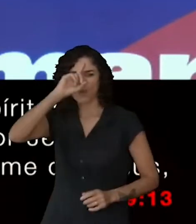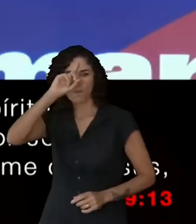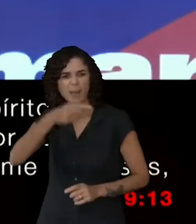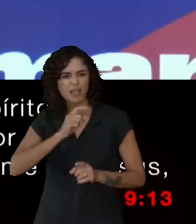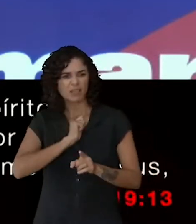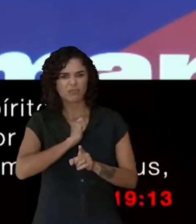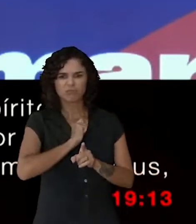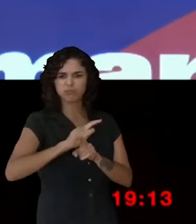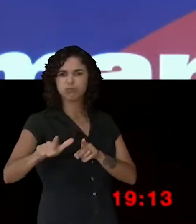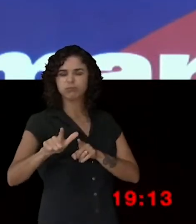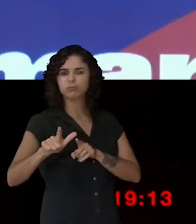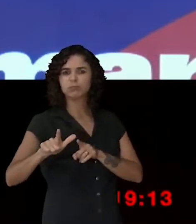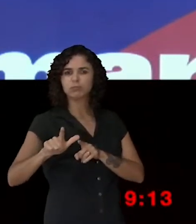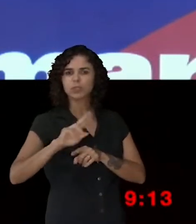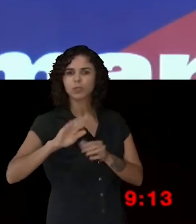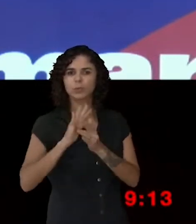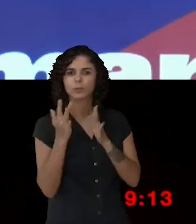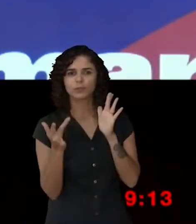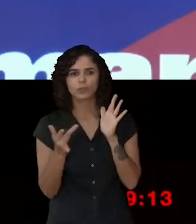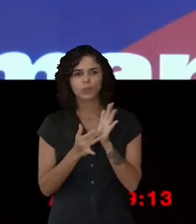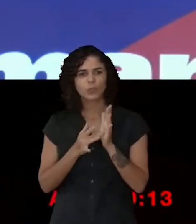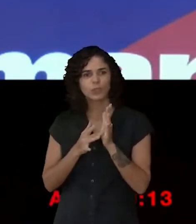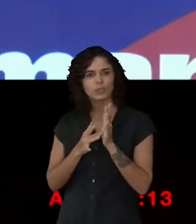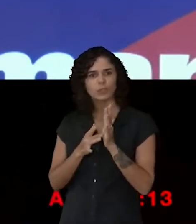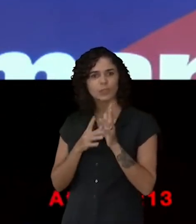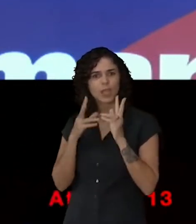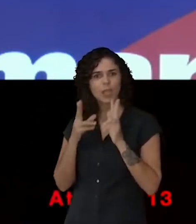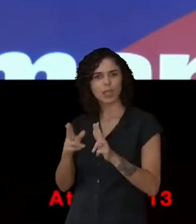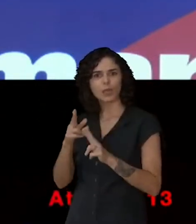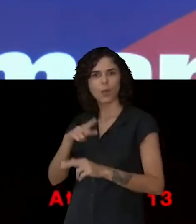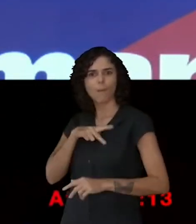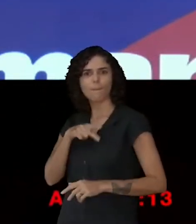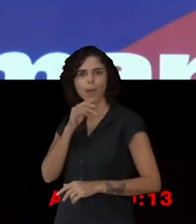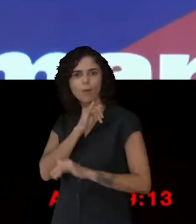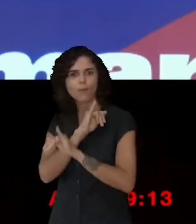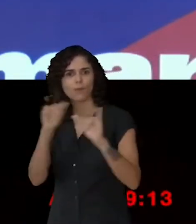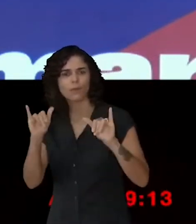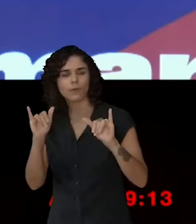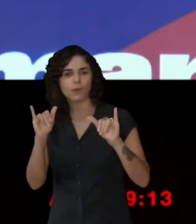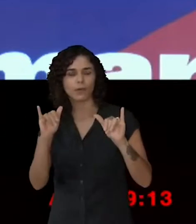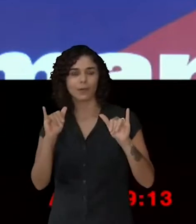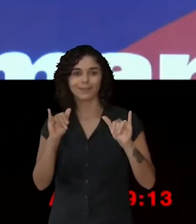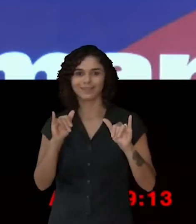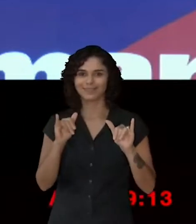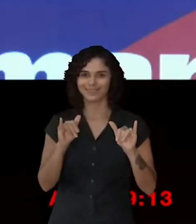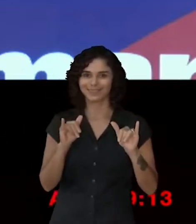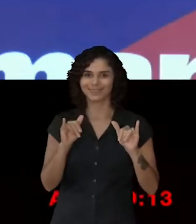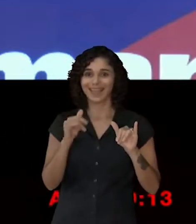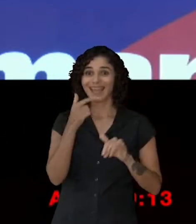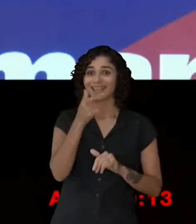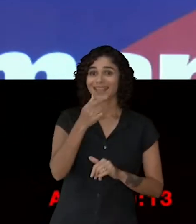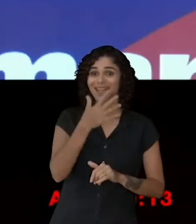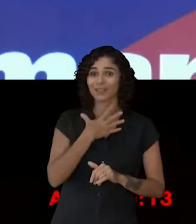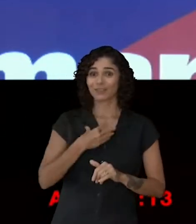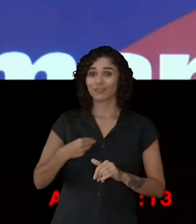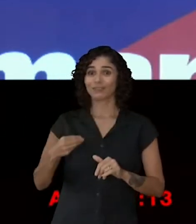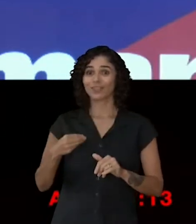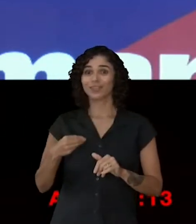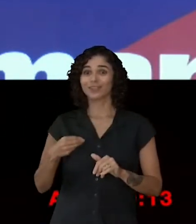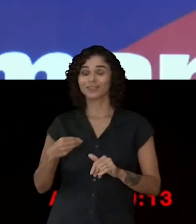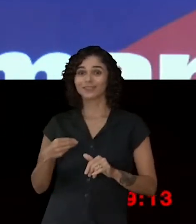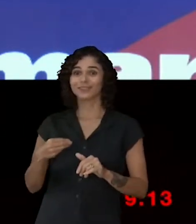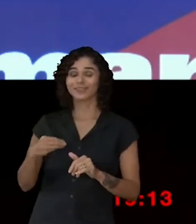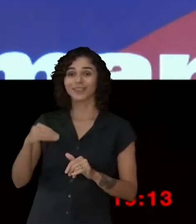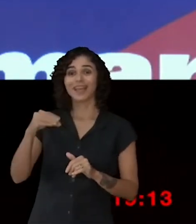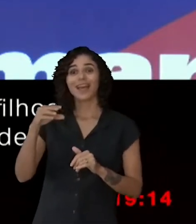de Jesus, a quem Paulo anuncia. Os homens que faziam isso eram os 7 filhos de Cefa, um dos principais